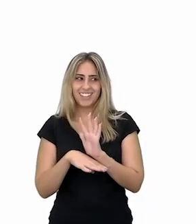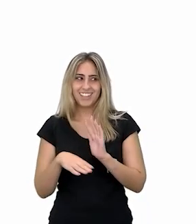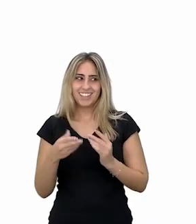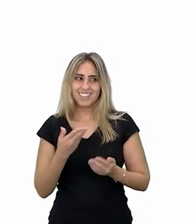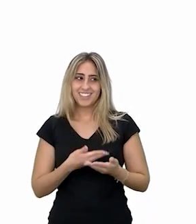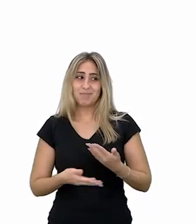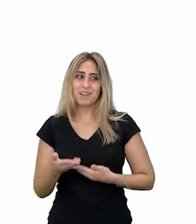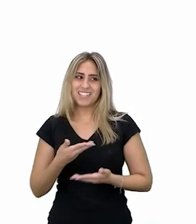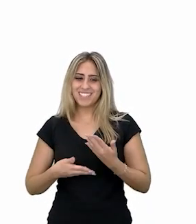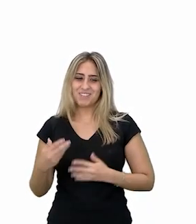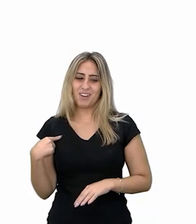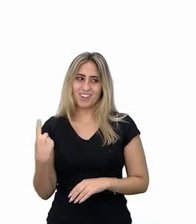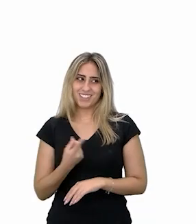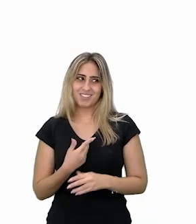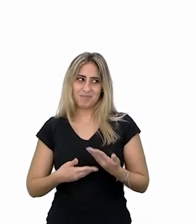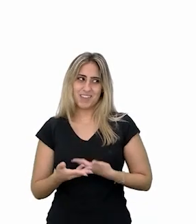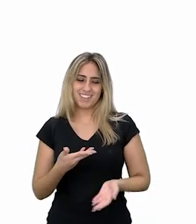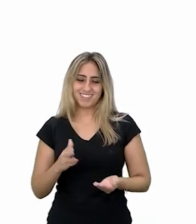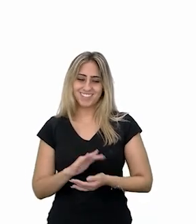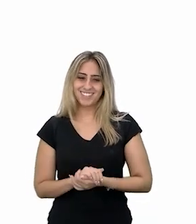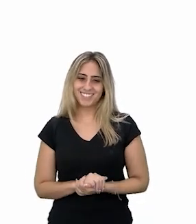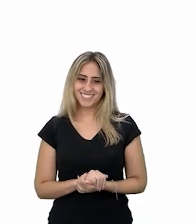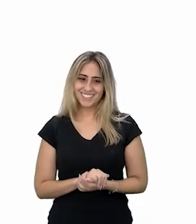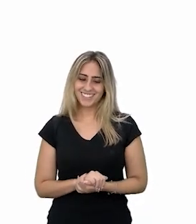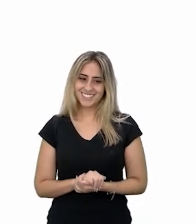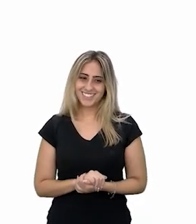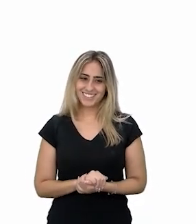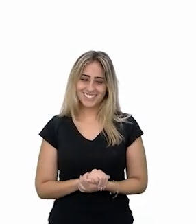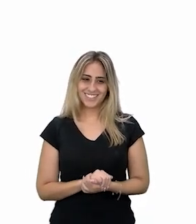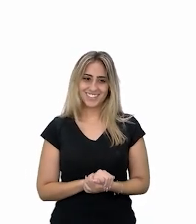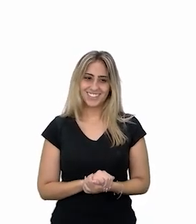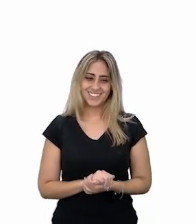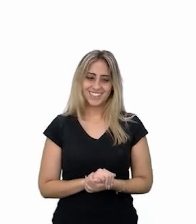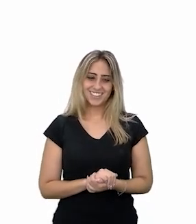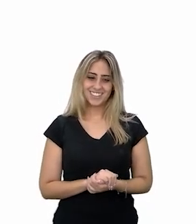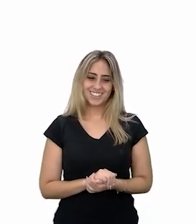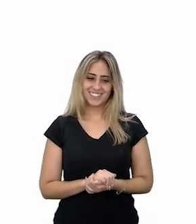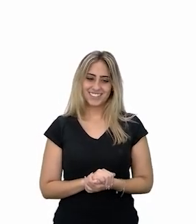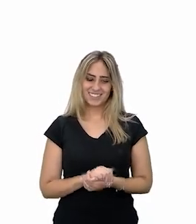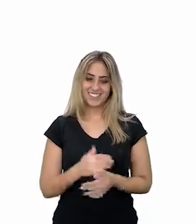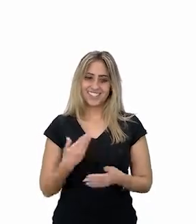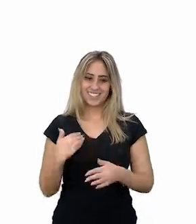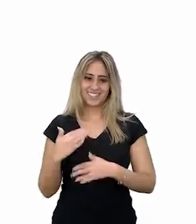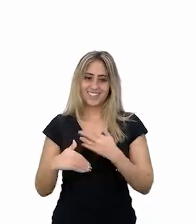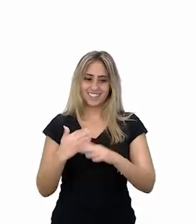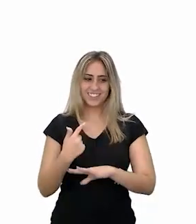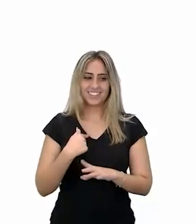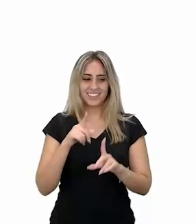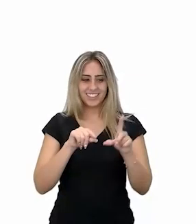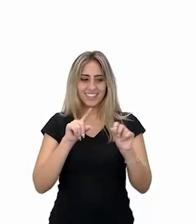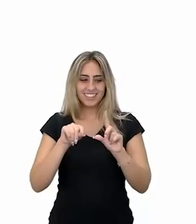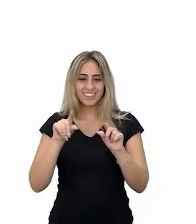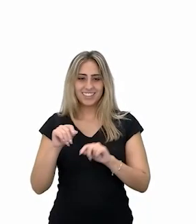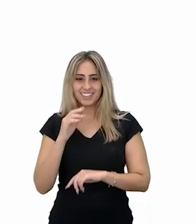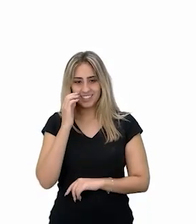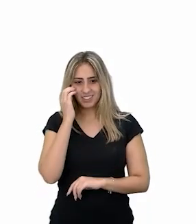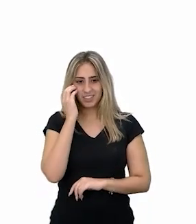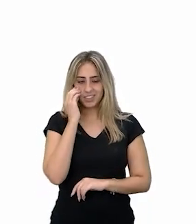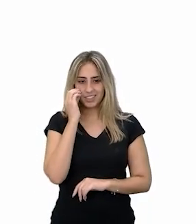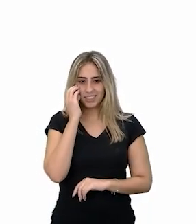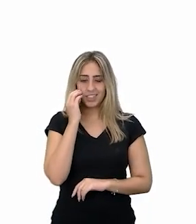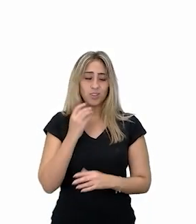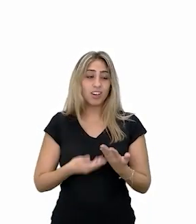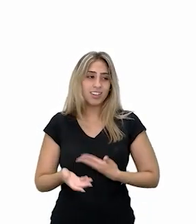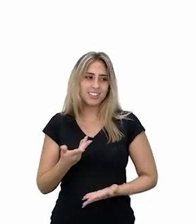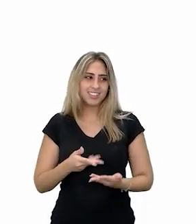poder depois olhar de biologia do meu 3º ano, do ano passado, a gente está falando de dados que foram coletados no ano passado. Do